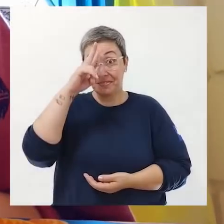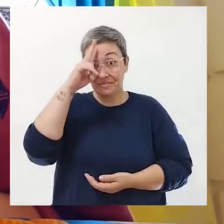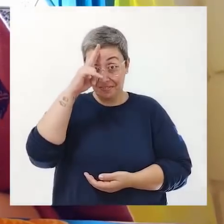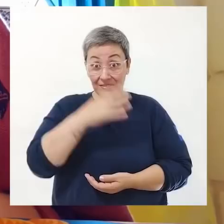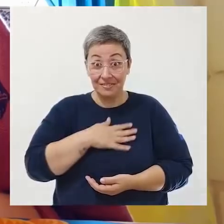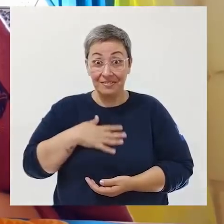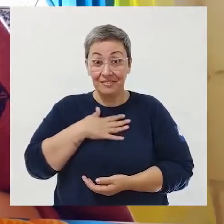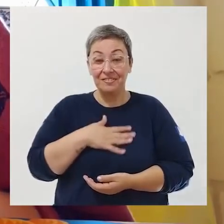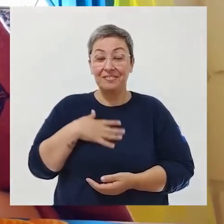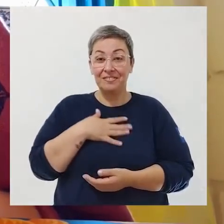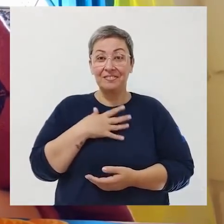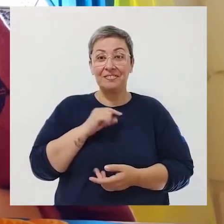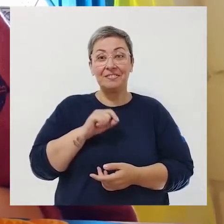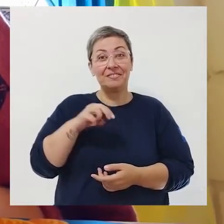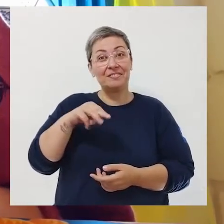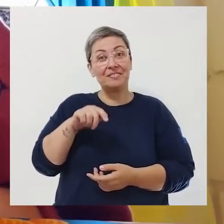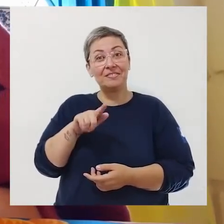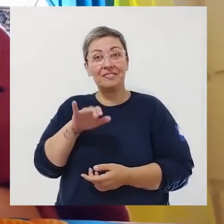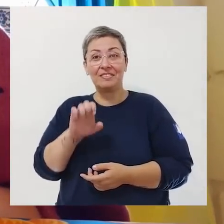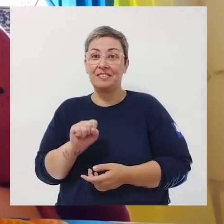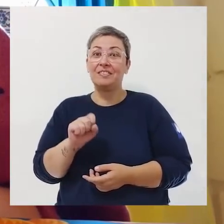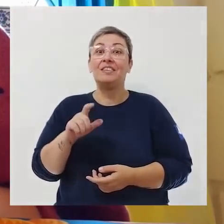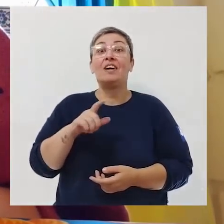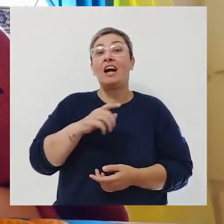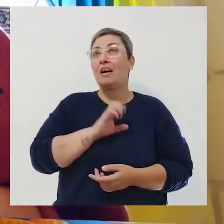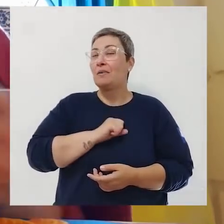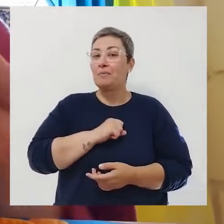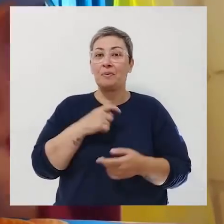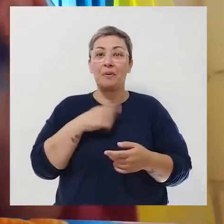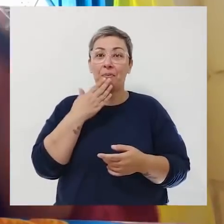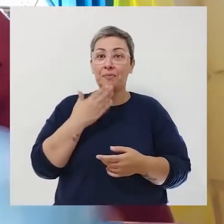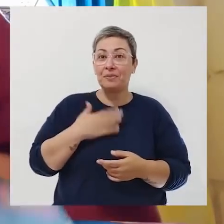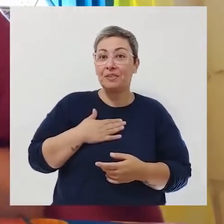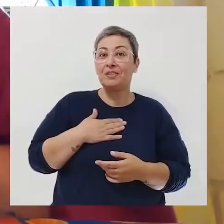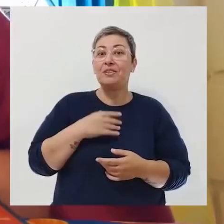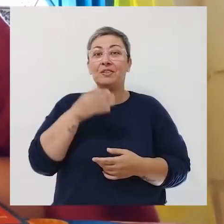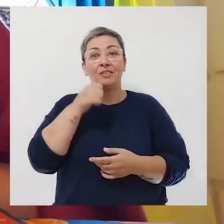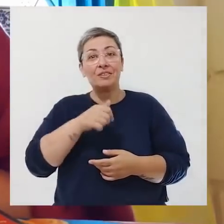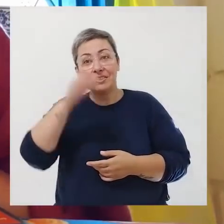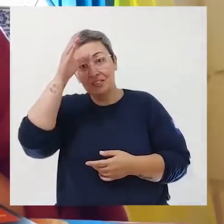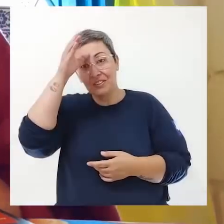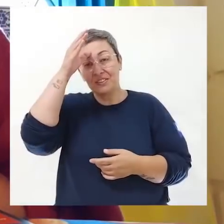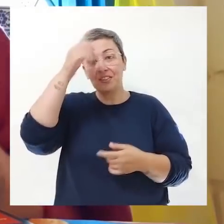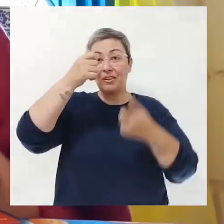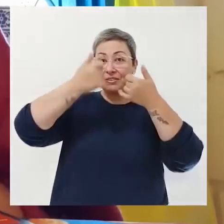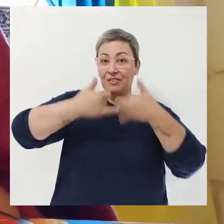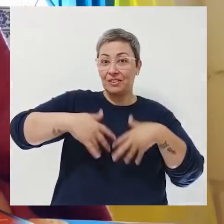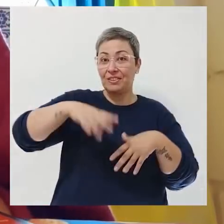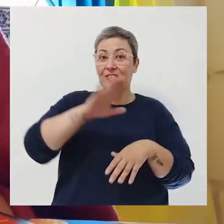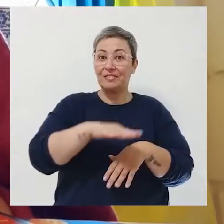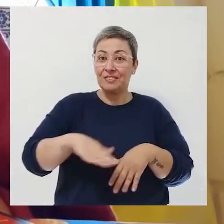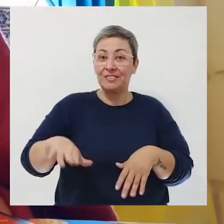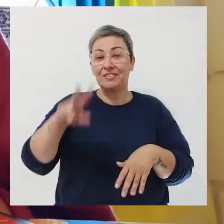Gostaram dessa história? Gostaram? O Miguel gostou muito e ele me pediu: titia, conte